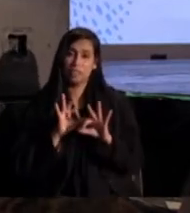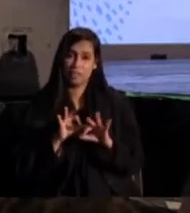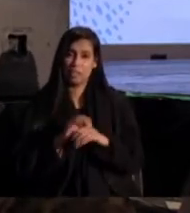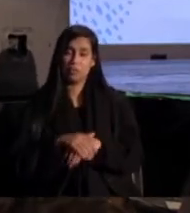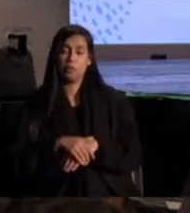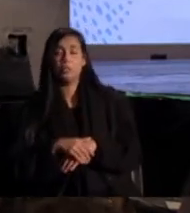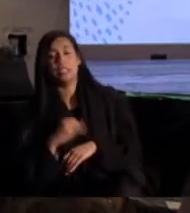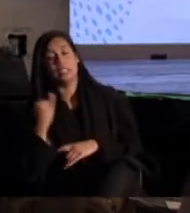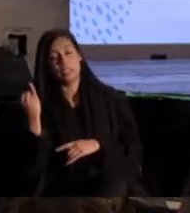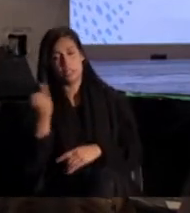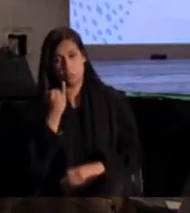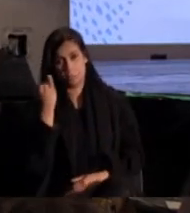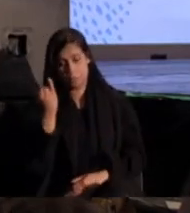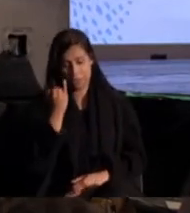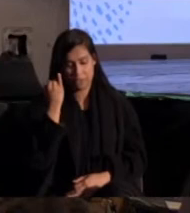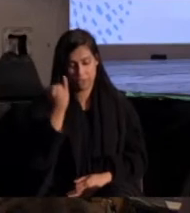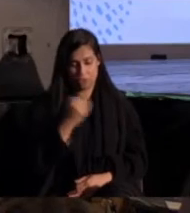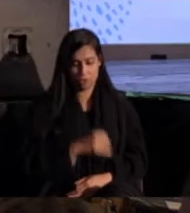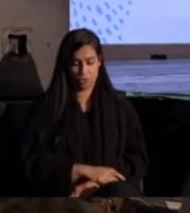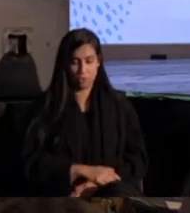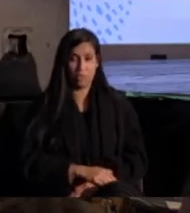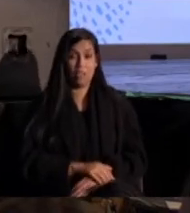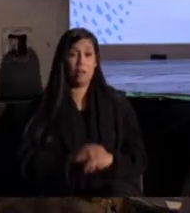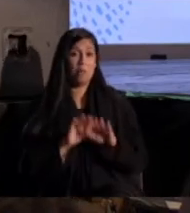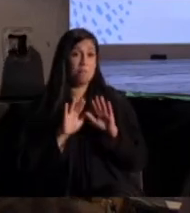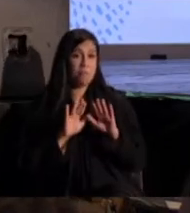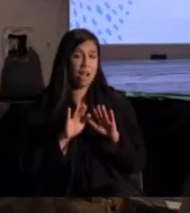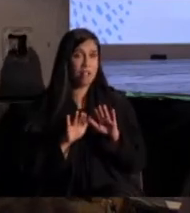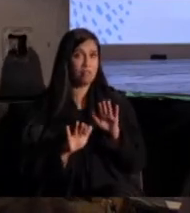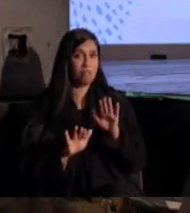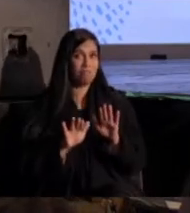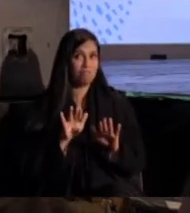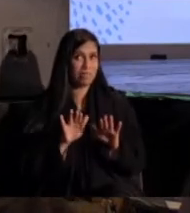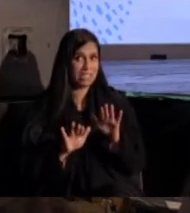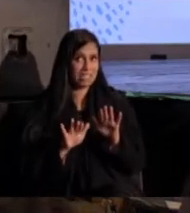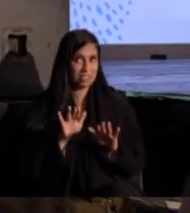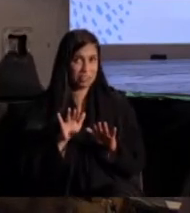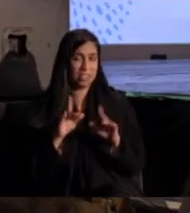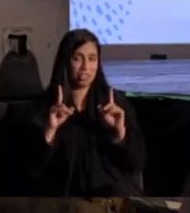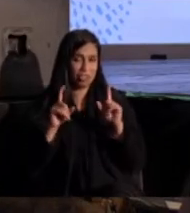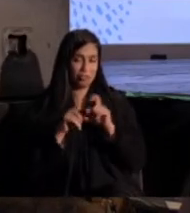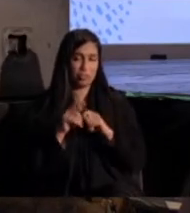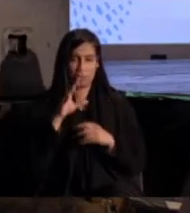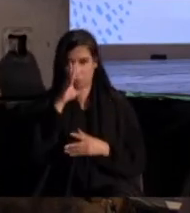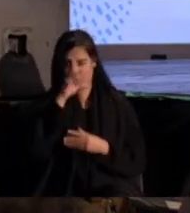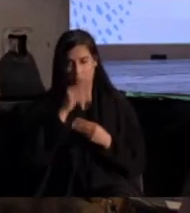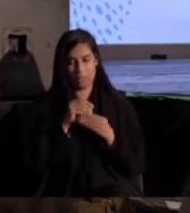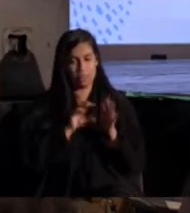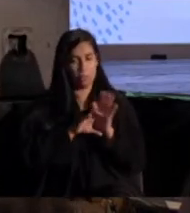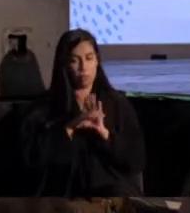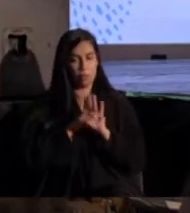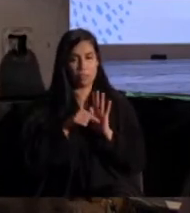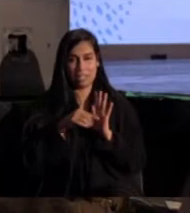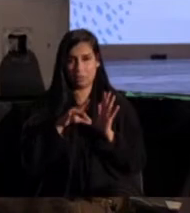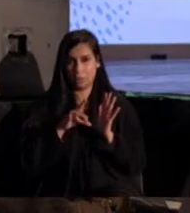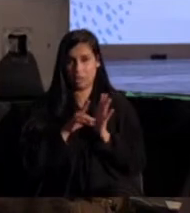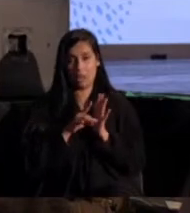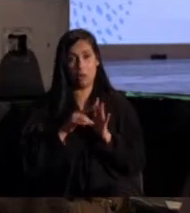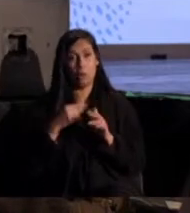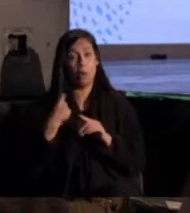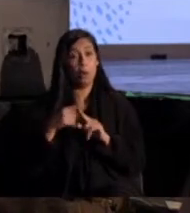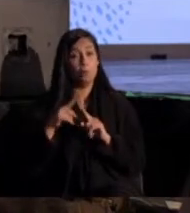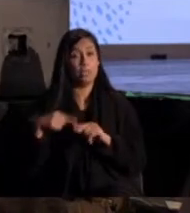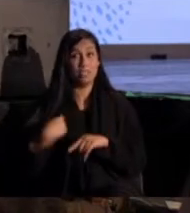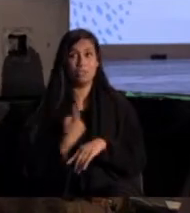dessa naturalização e ela mascara. Isso é colonialidade. Nós entendemos que quem está